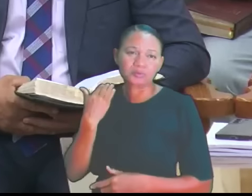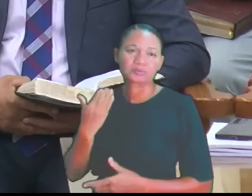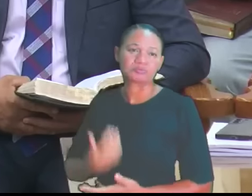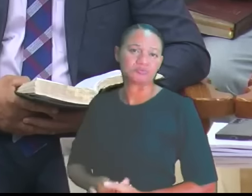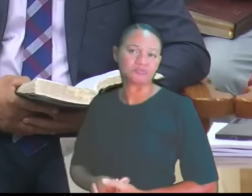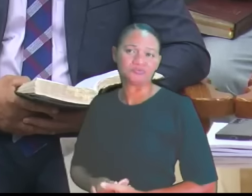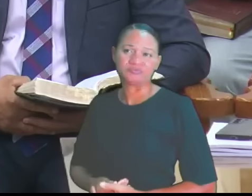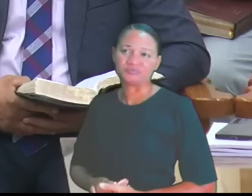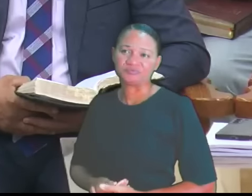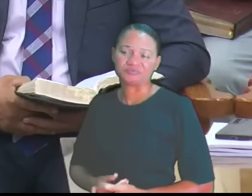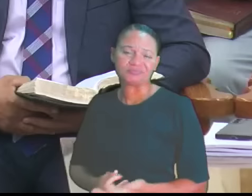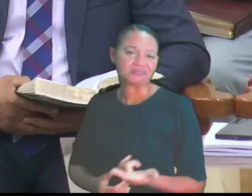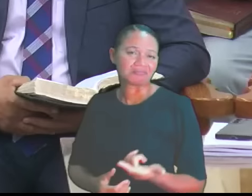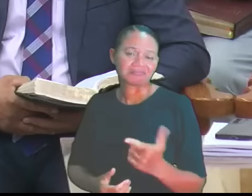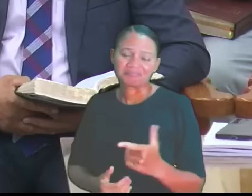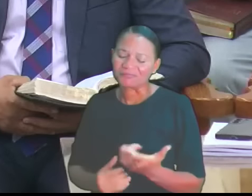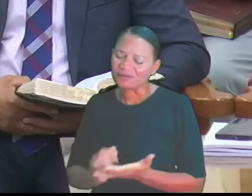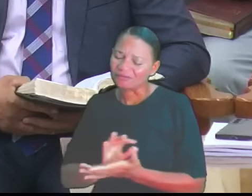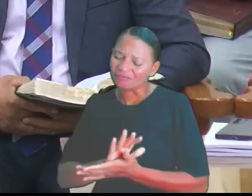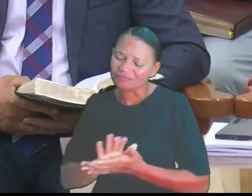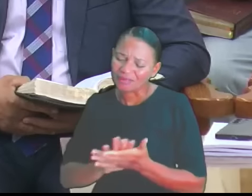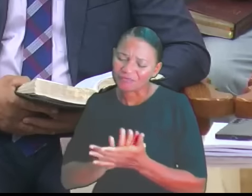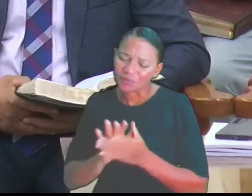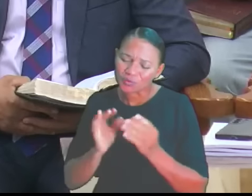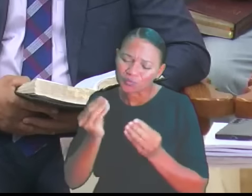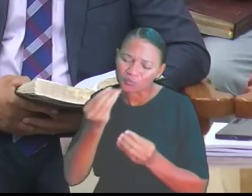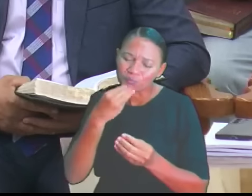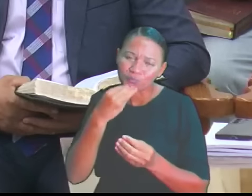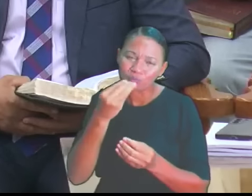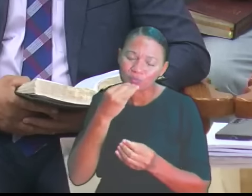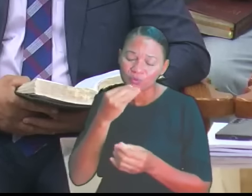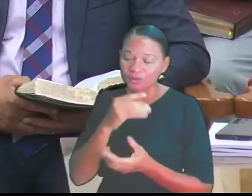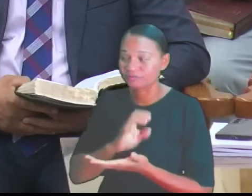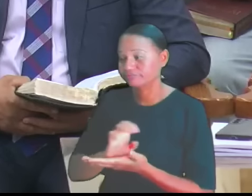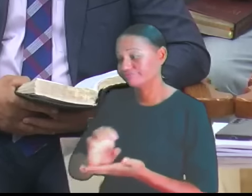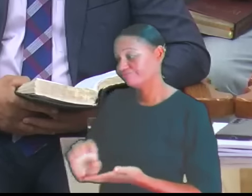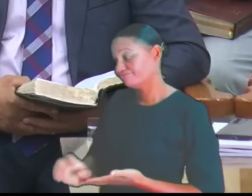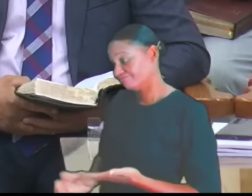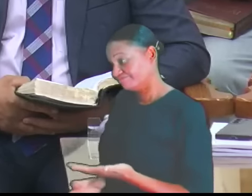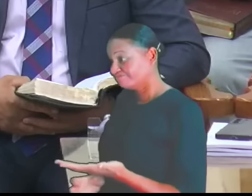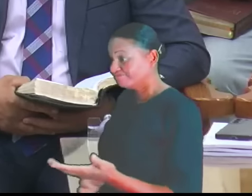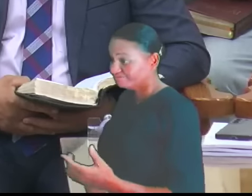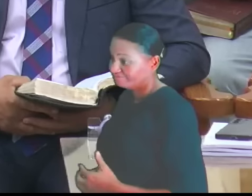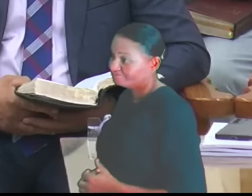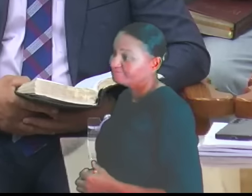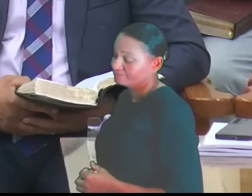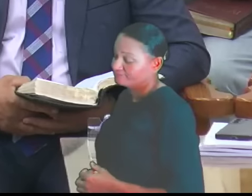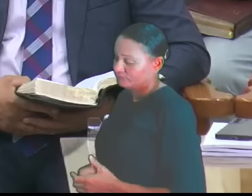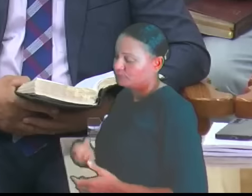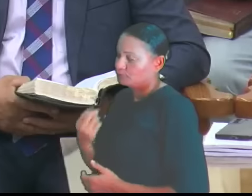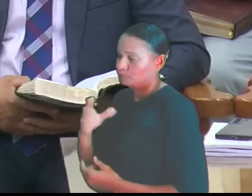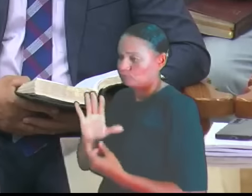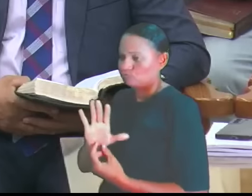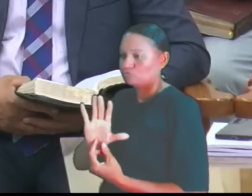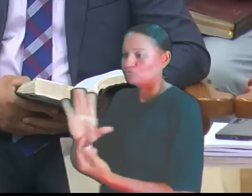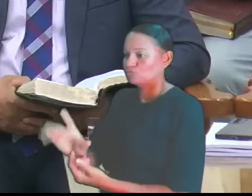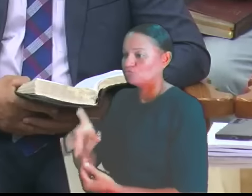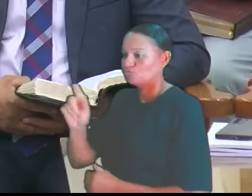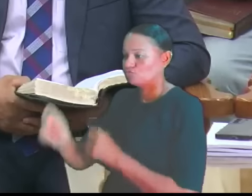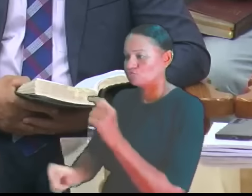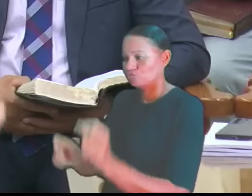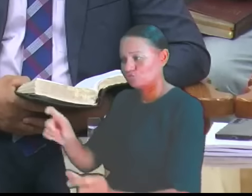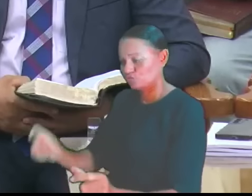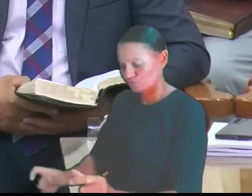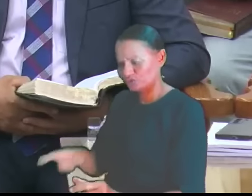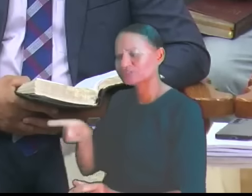Nem um bocado tem. Elias olhou e disse: Eu vou mostrar para a senhora que ninguém tem tão pouco